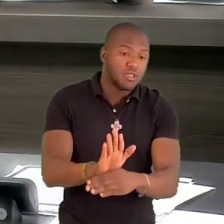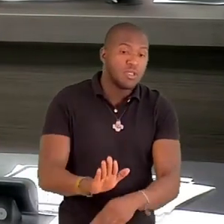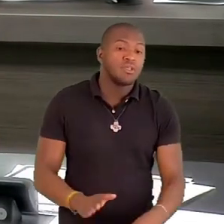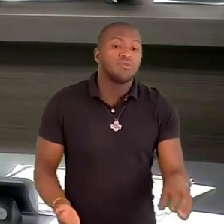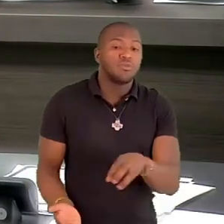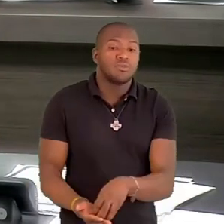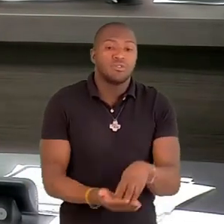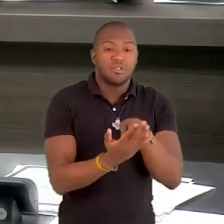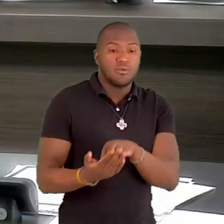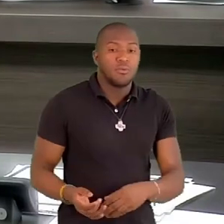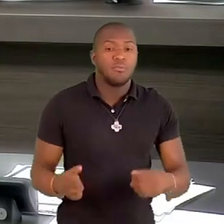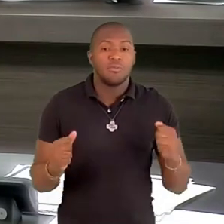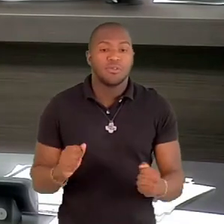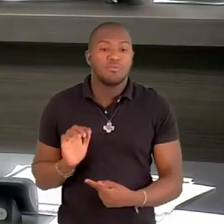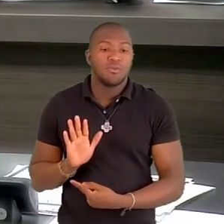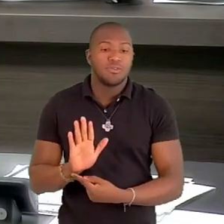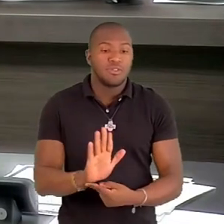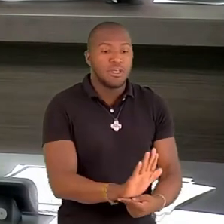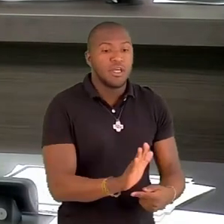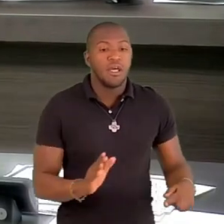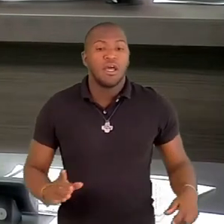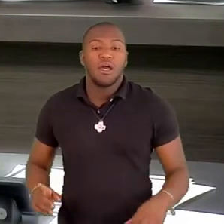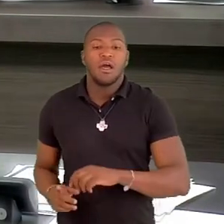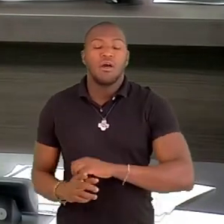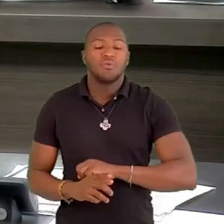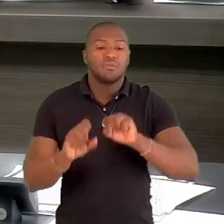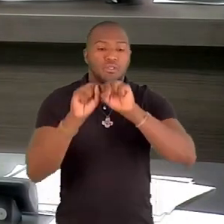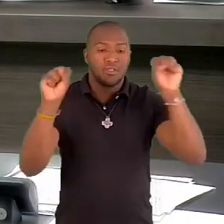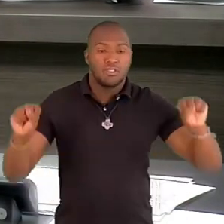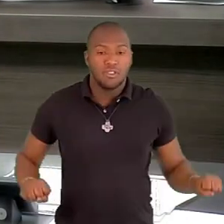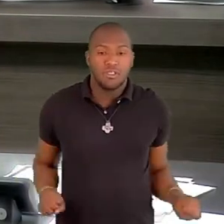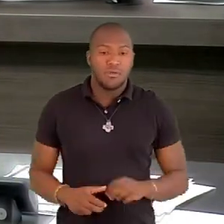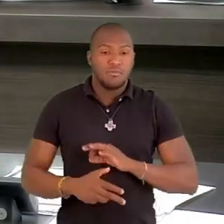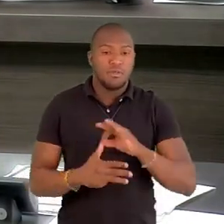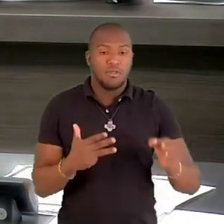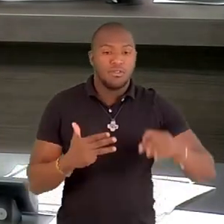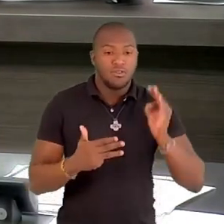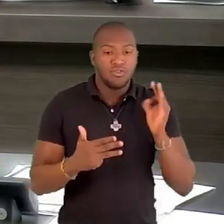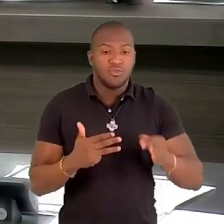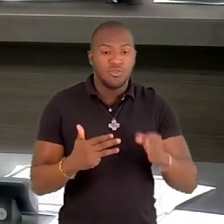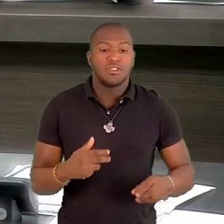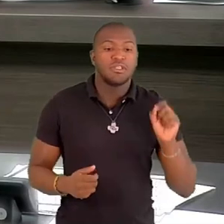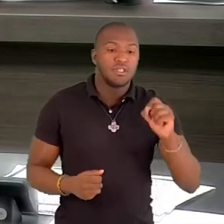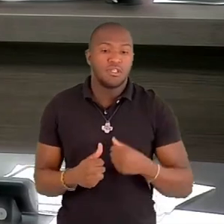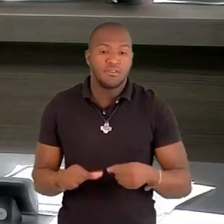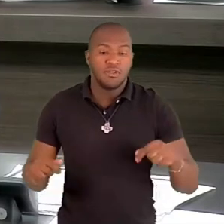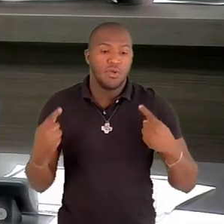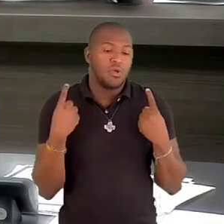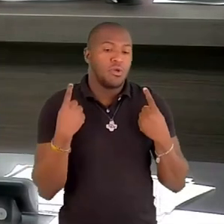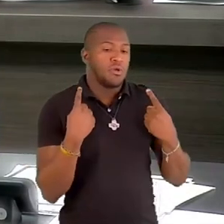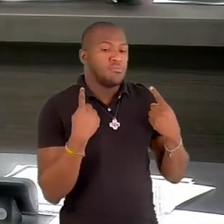pode trazer, principalmente para o sistema de justiça, que tem sido muito alvo desses ataques, desse